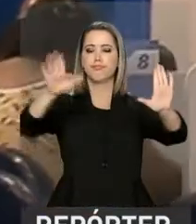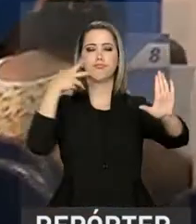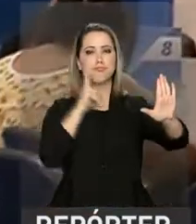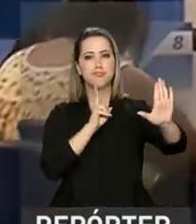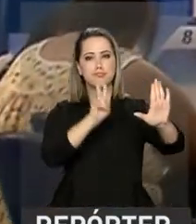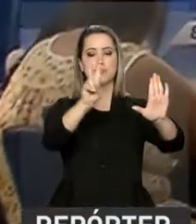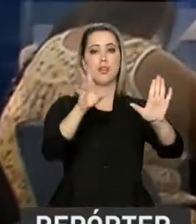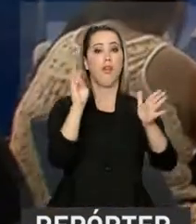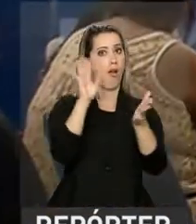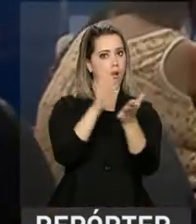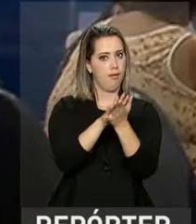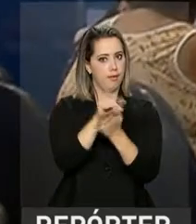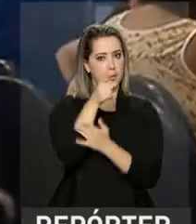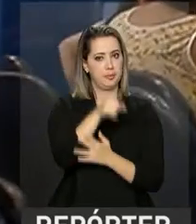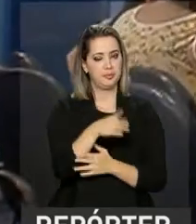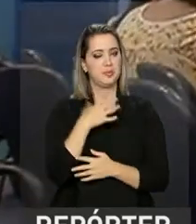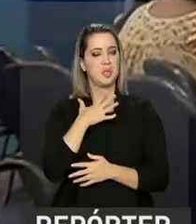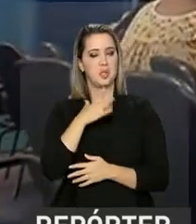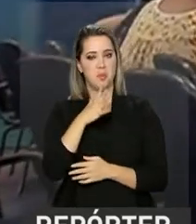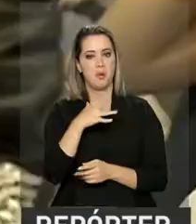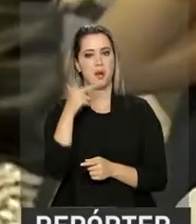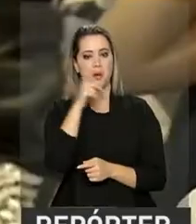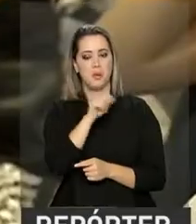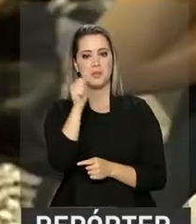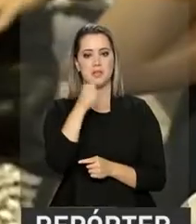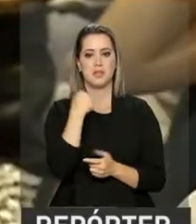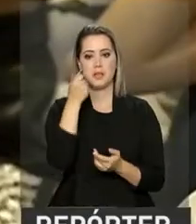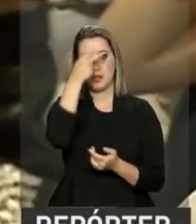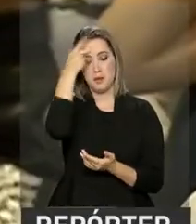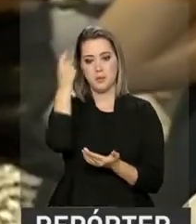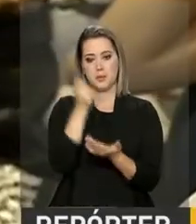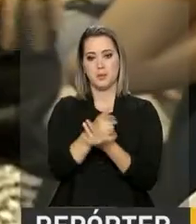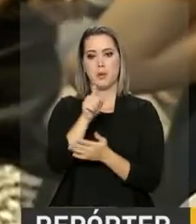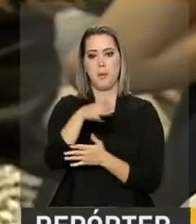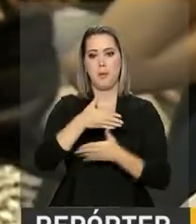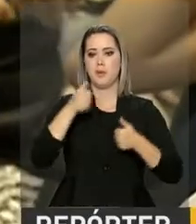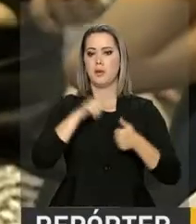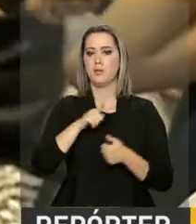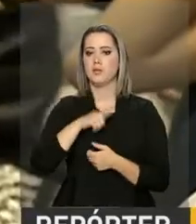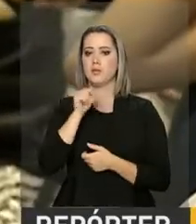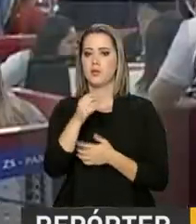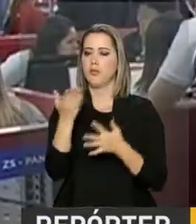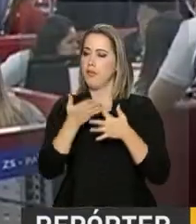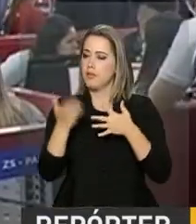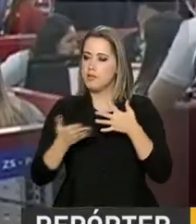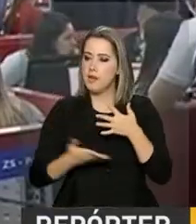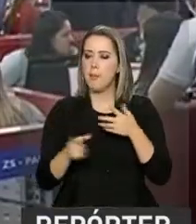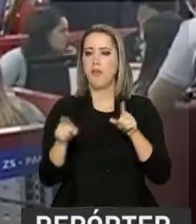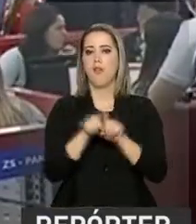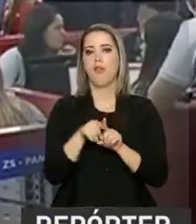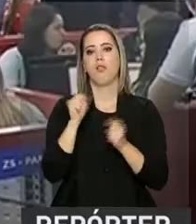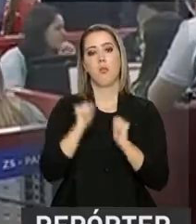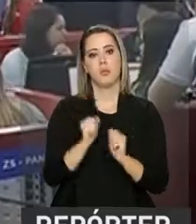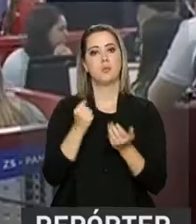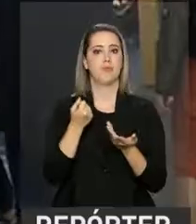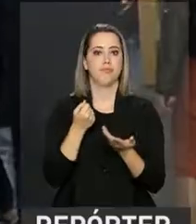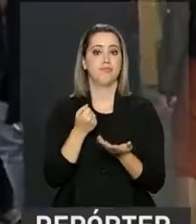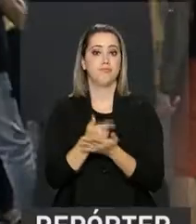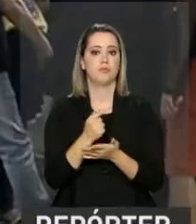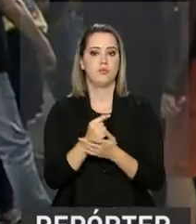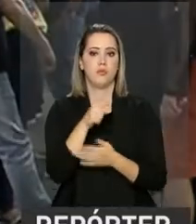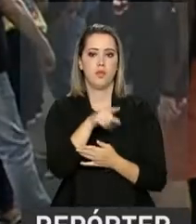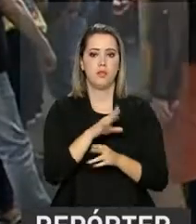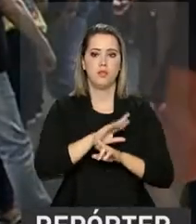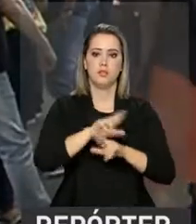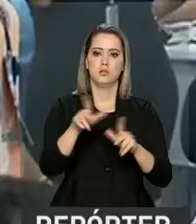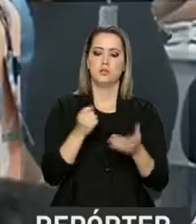conquistar mesmo o comprador, é melhor ter... Preço, condições e a forma de financiamento, né? A comodidade também ajuda. Além